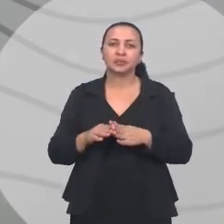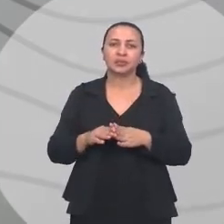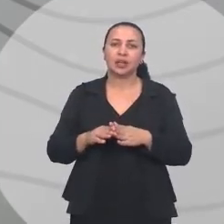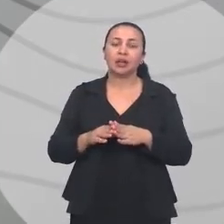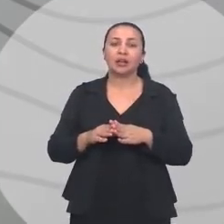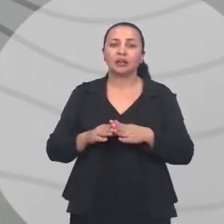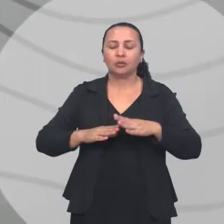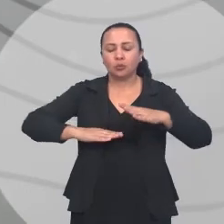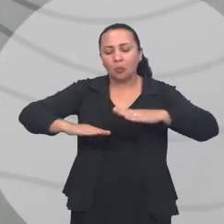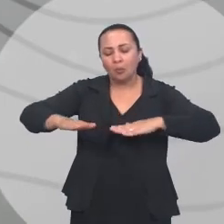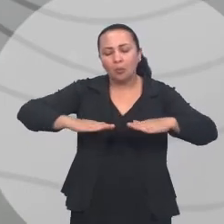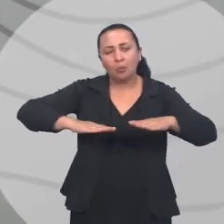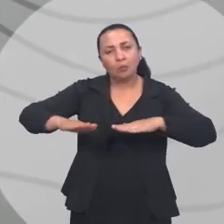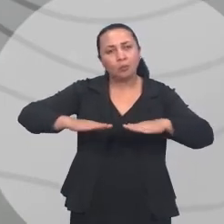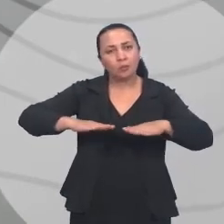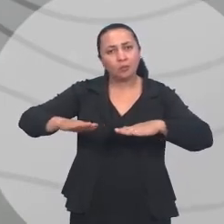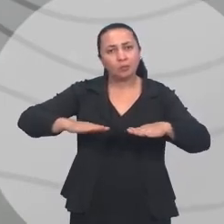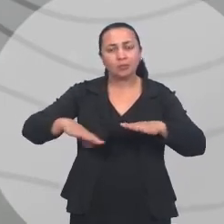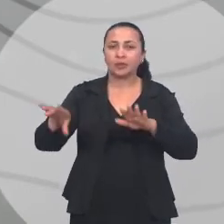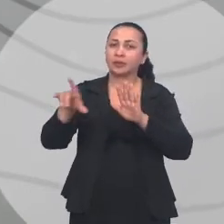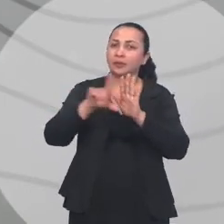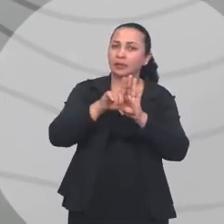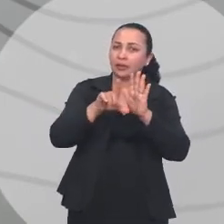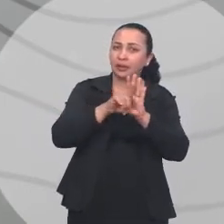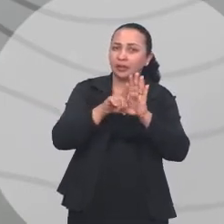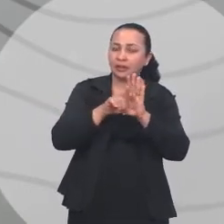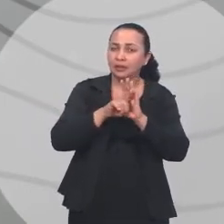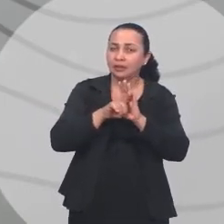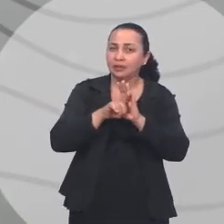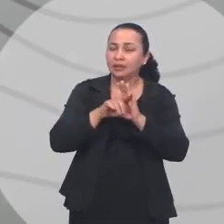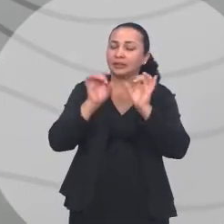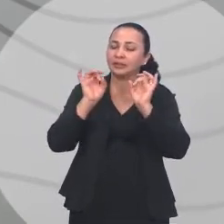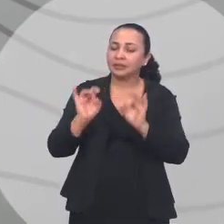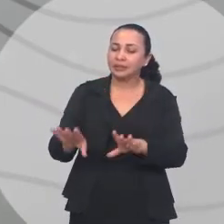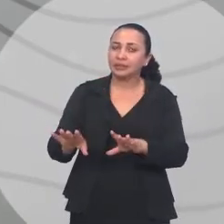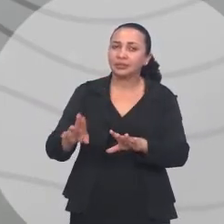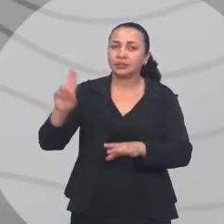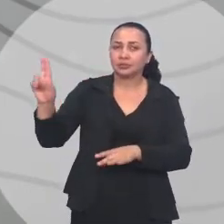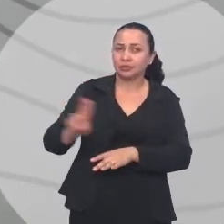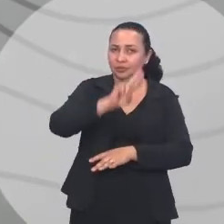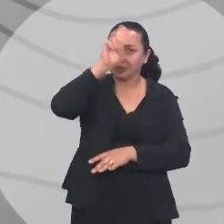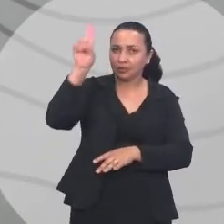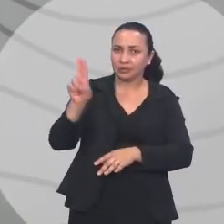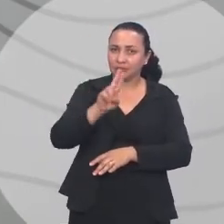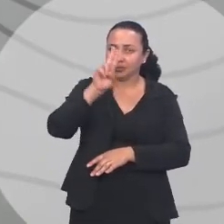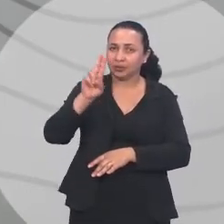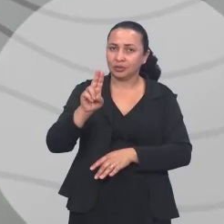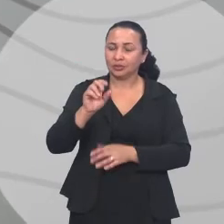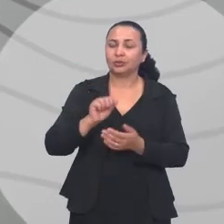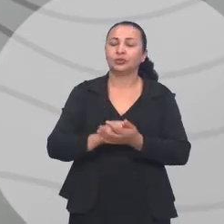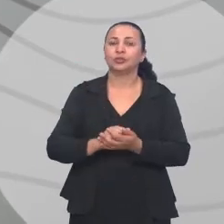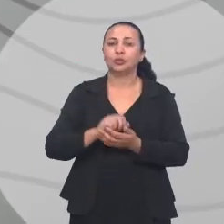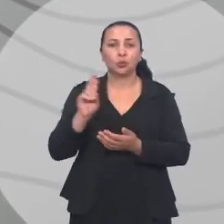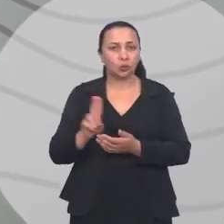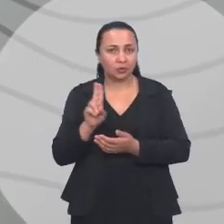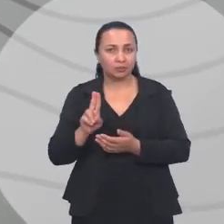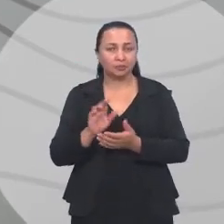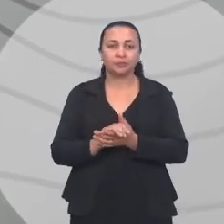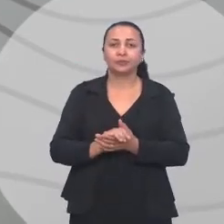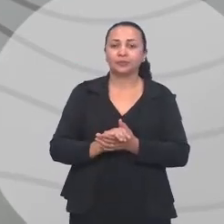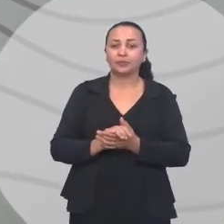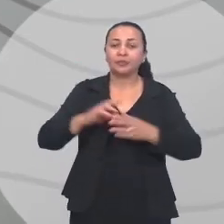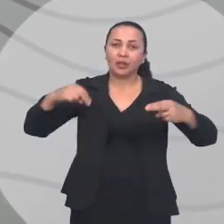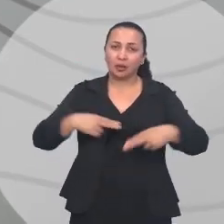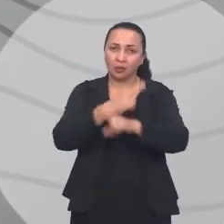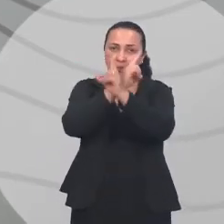dessa flexibilidade que a lei permite que as universidades utilizem e a uesb ela vai discutir a e ela